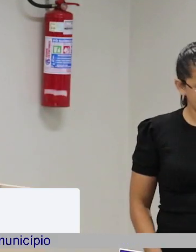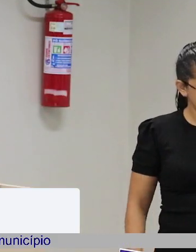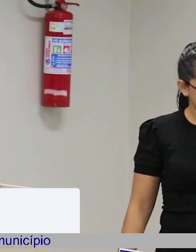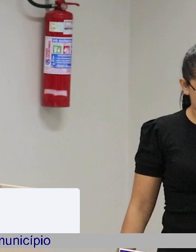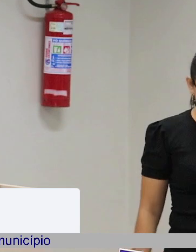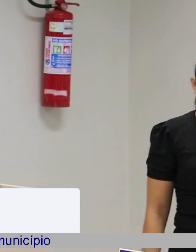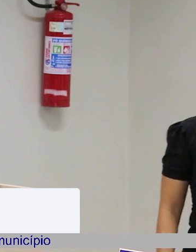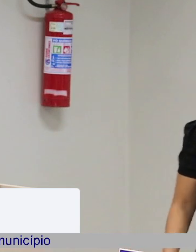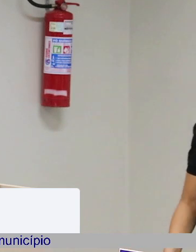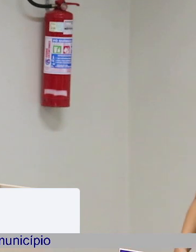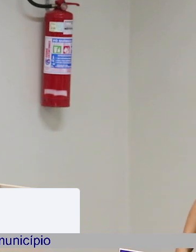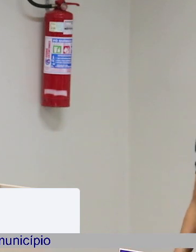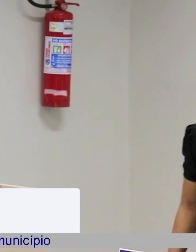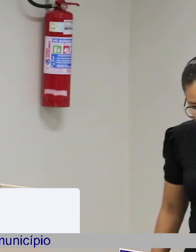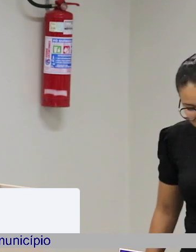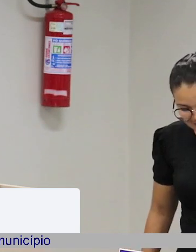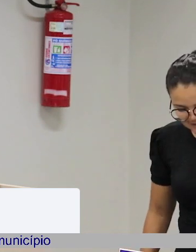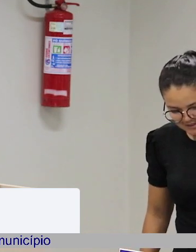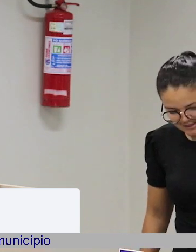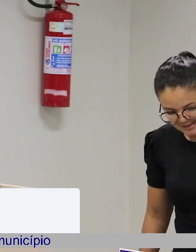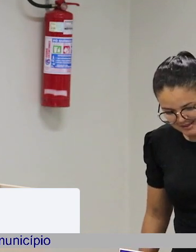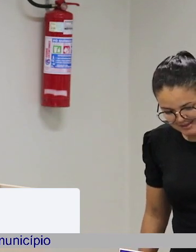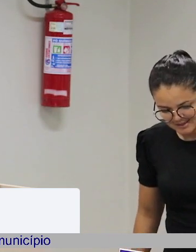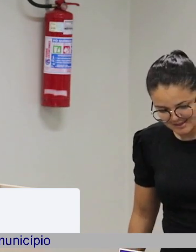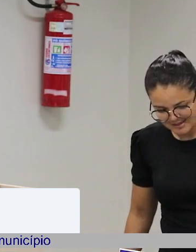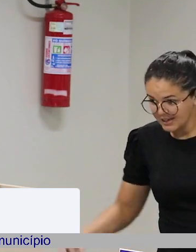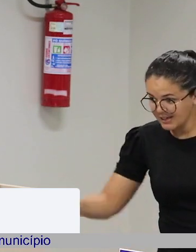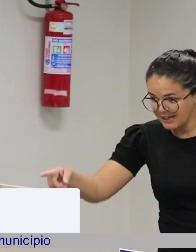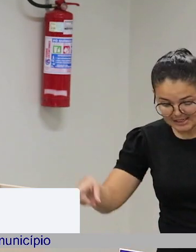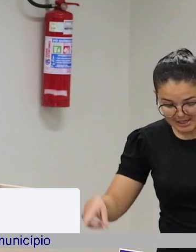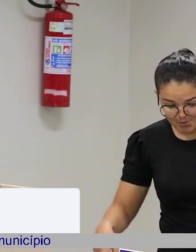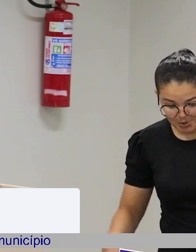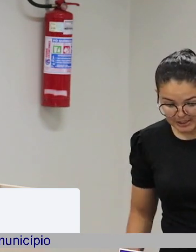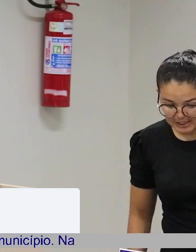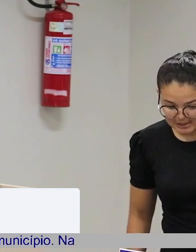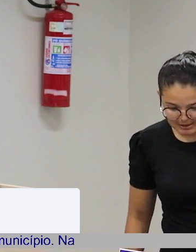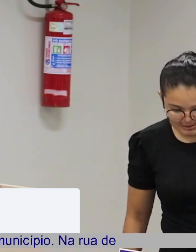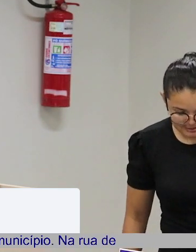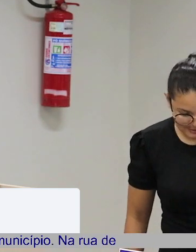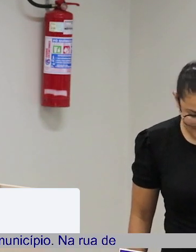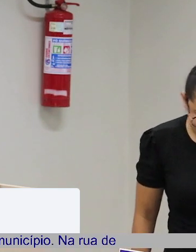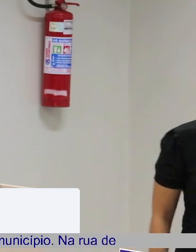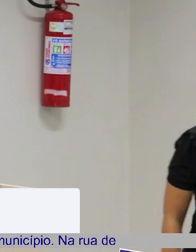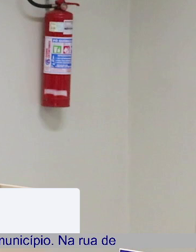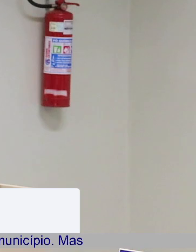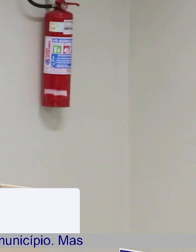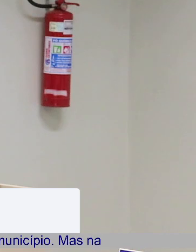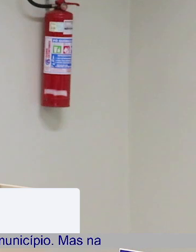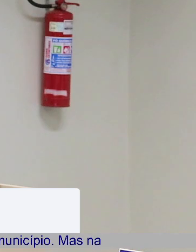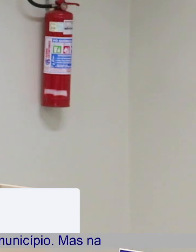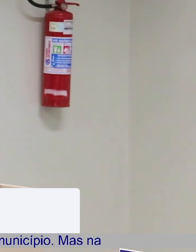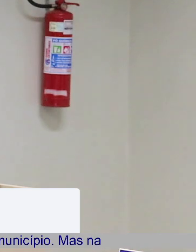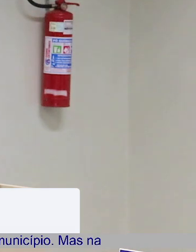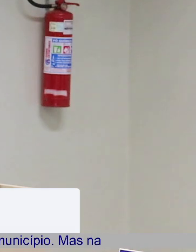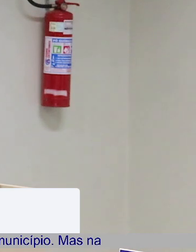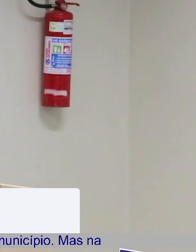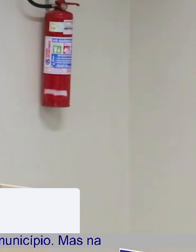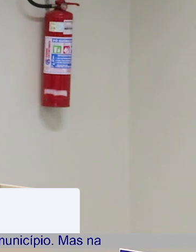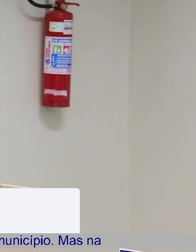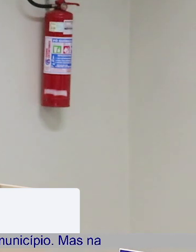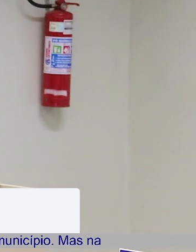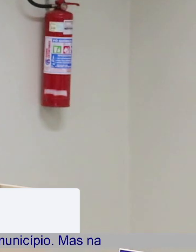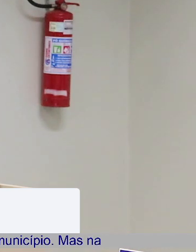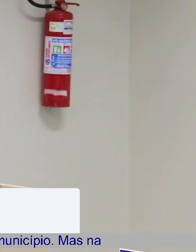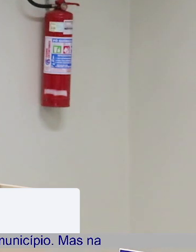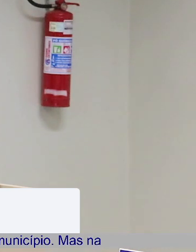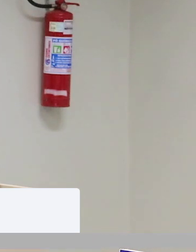e fazer ressac as noss as nossas nossos prejuízos É uma burocracia tão